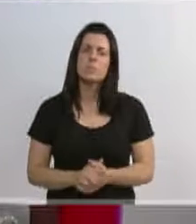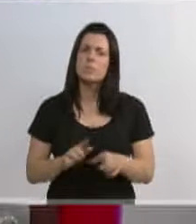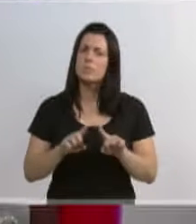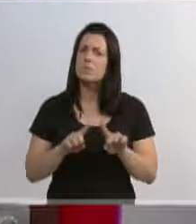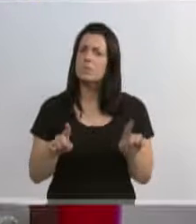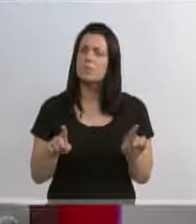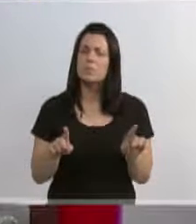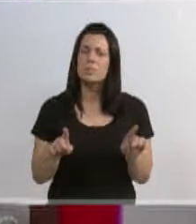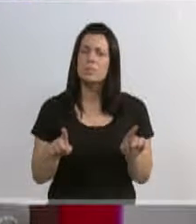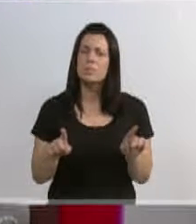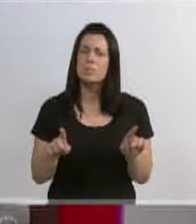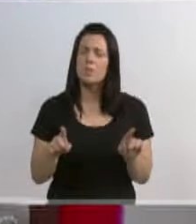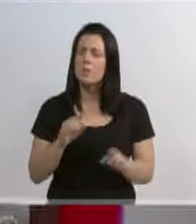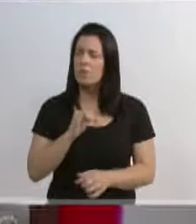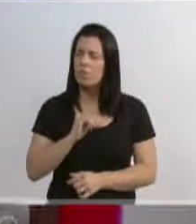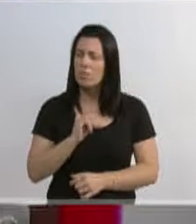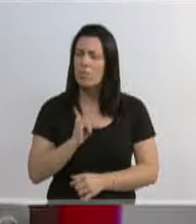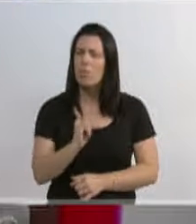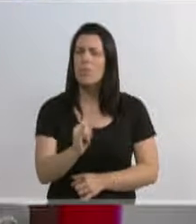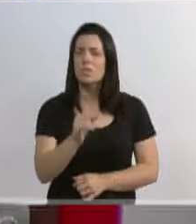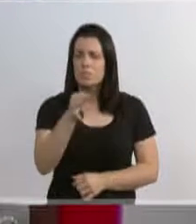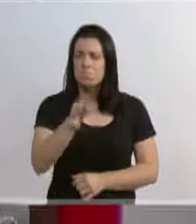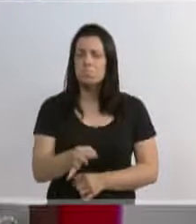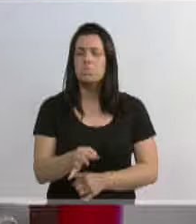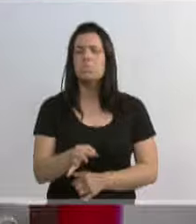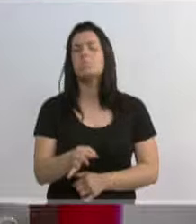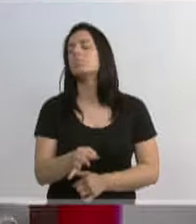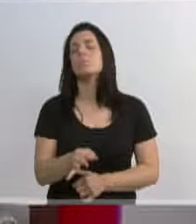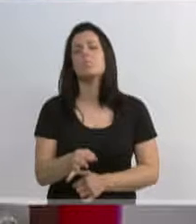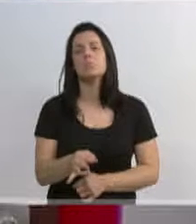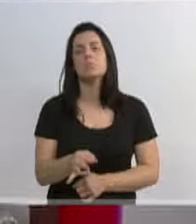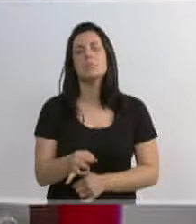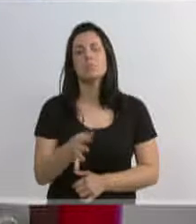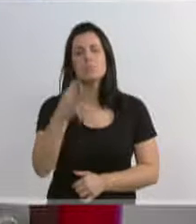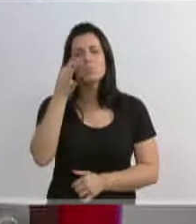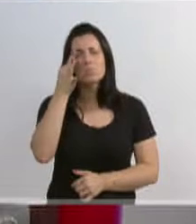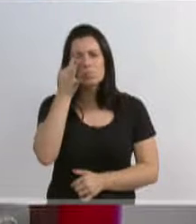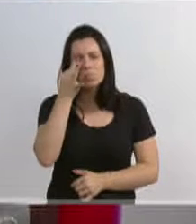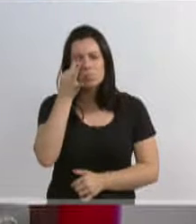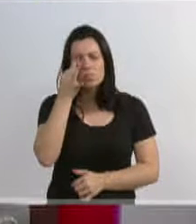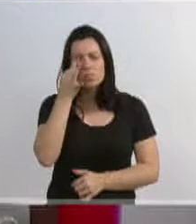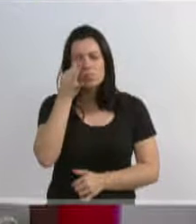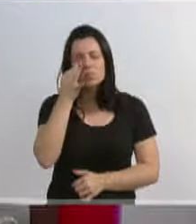para passar uma informação mais precisa da real situação.